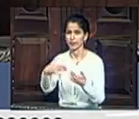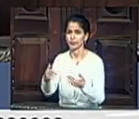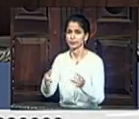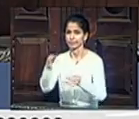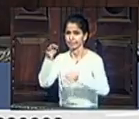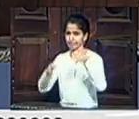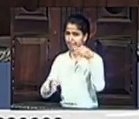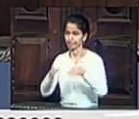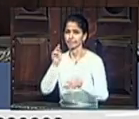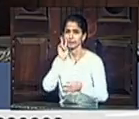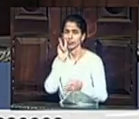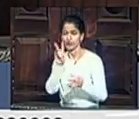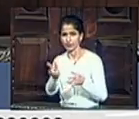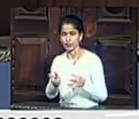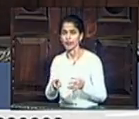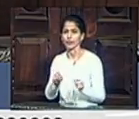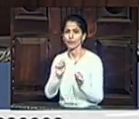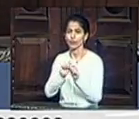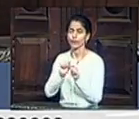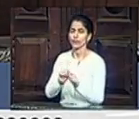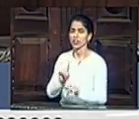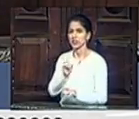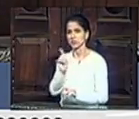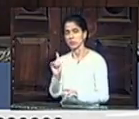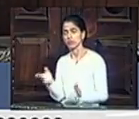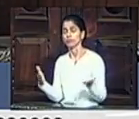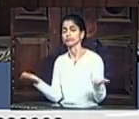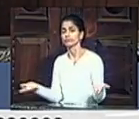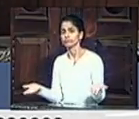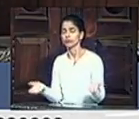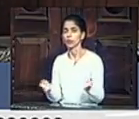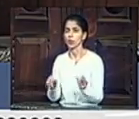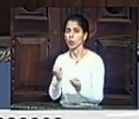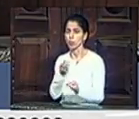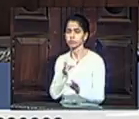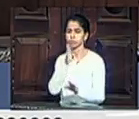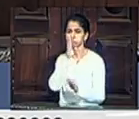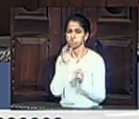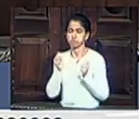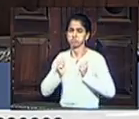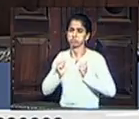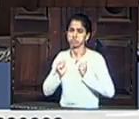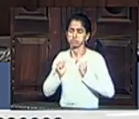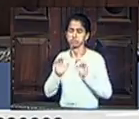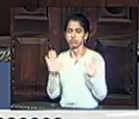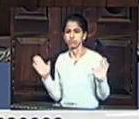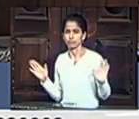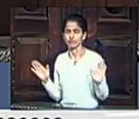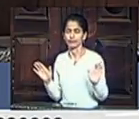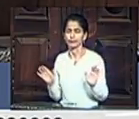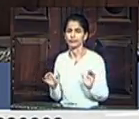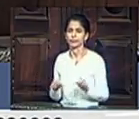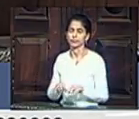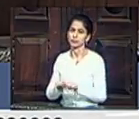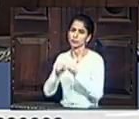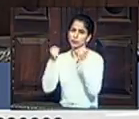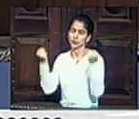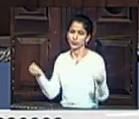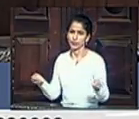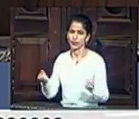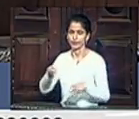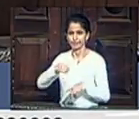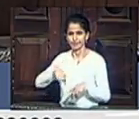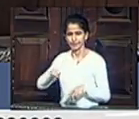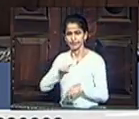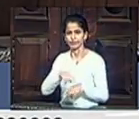nos julgar por ação, vai nos julgar por omissão. Então, é fundamental, e eu conclamo, não é possível que